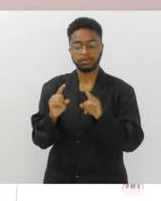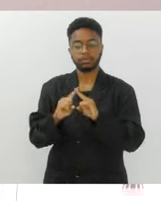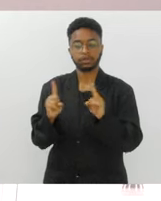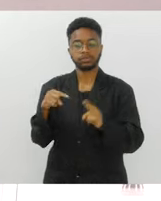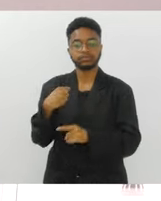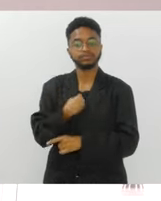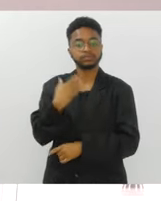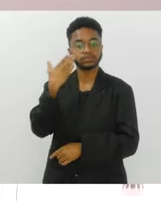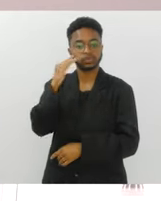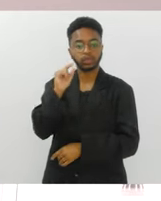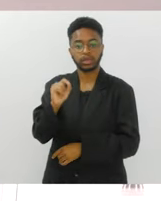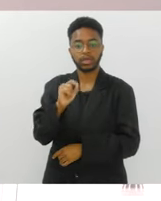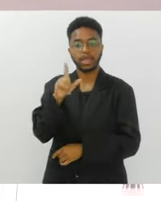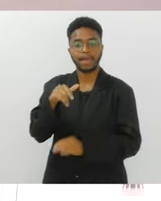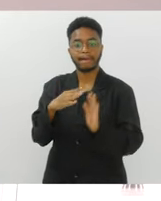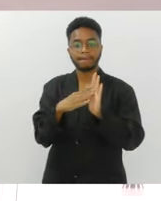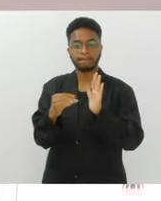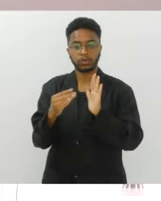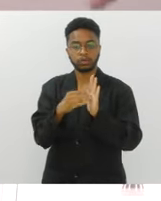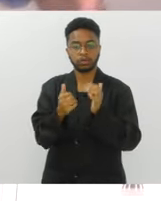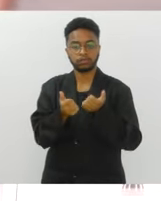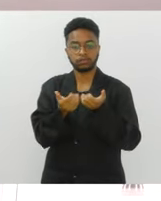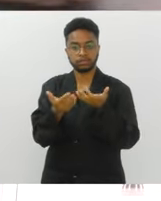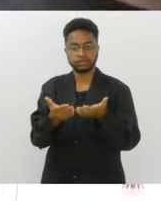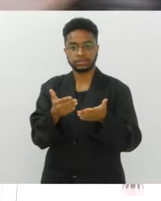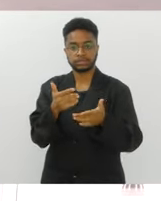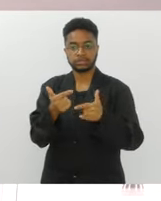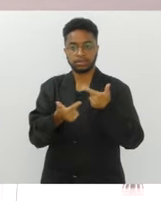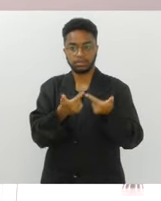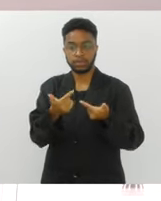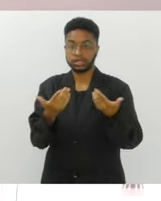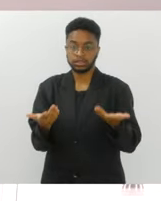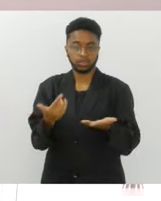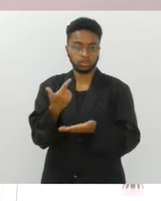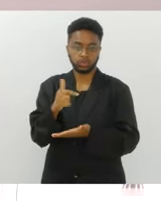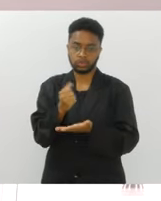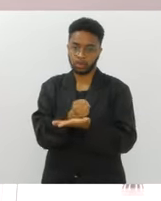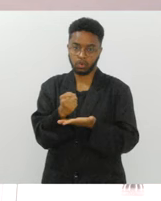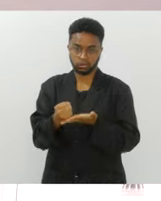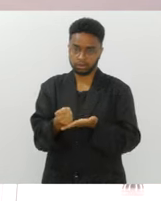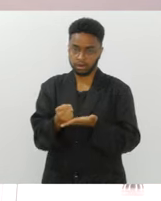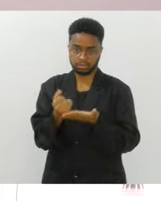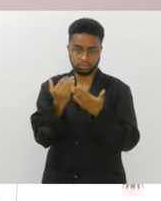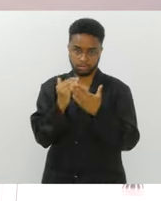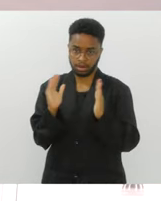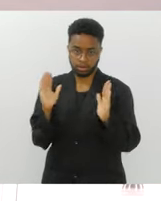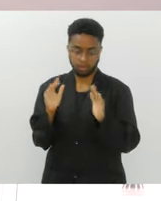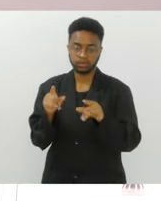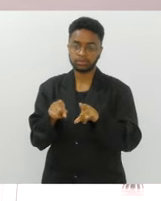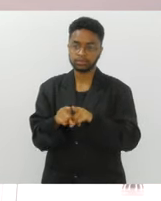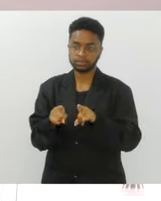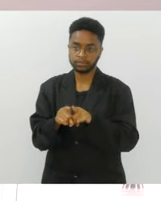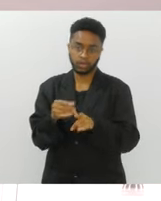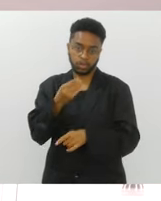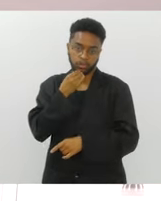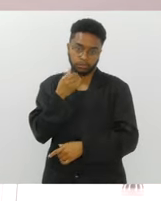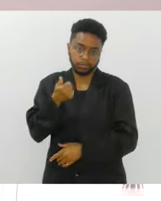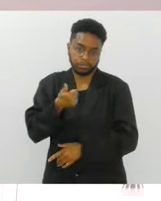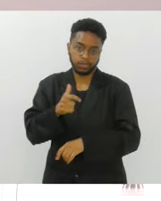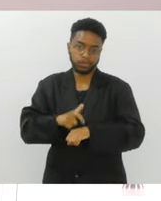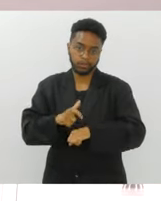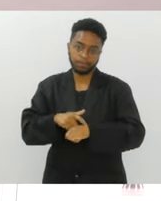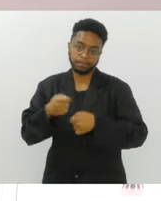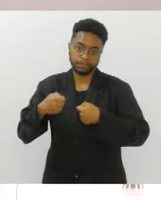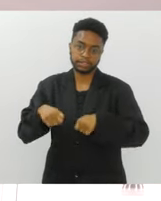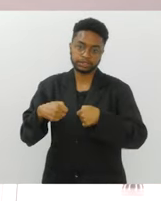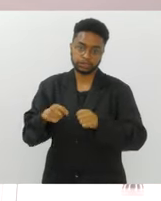que seria um modelo de prestação de serviço. Então, quer dizer, não haveria mais uma concessão, que, obviamente, no primeiro momento é o que é